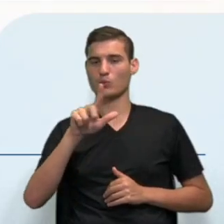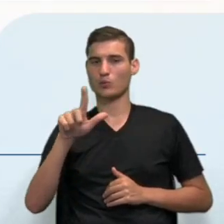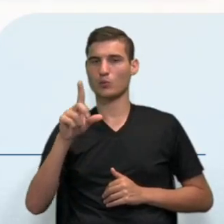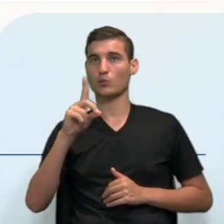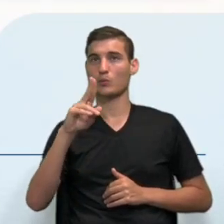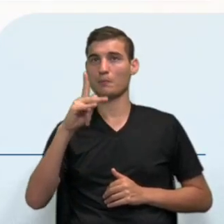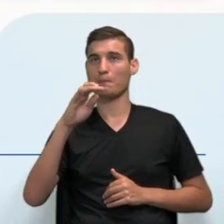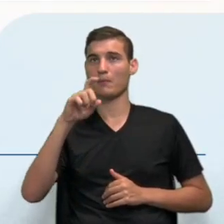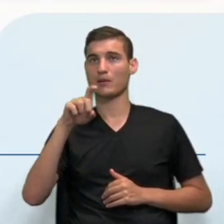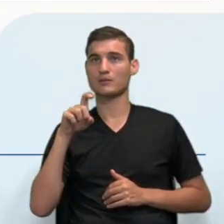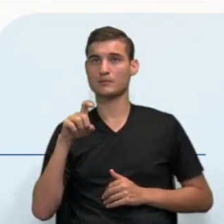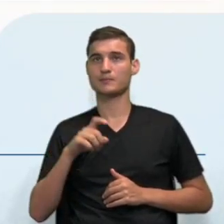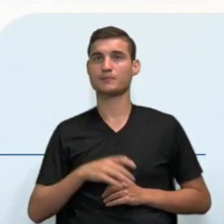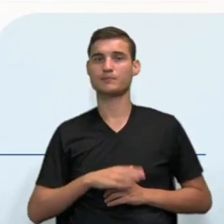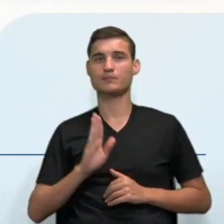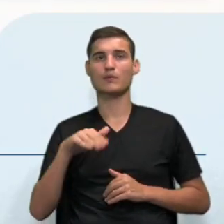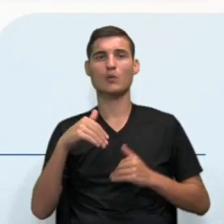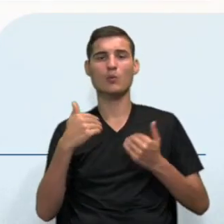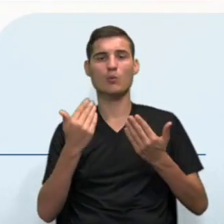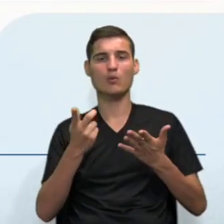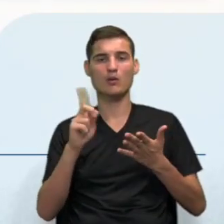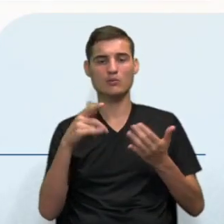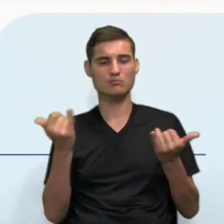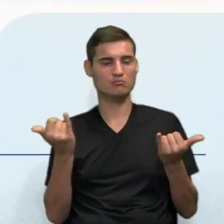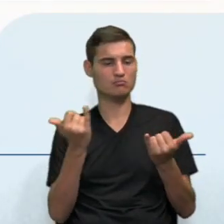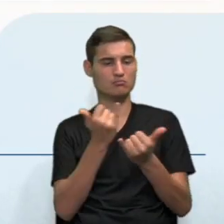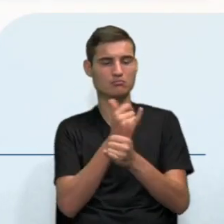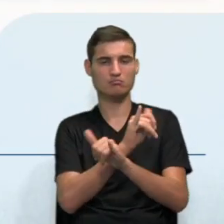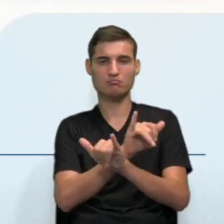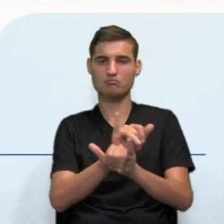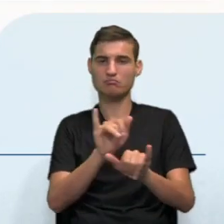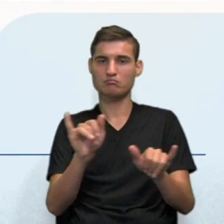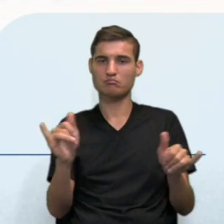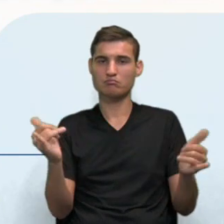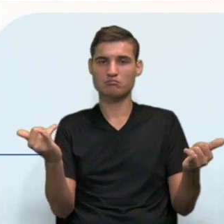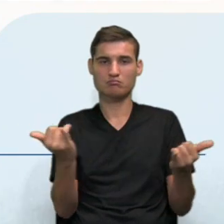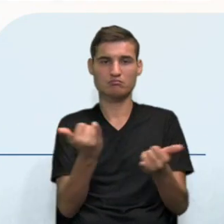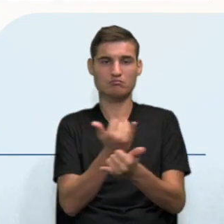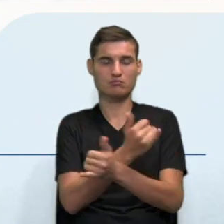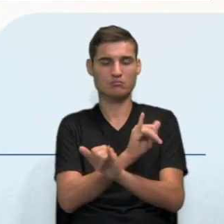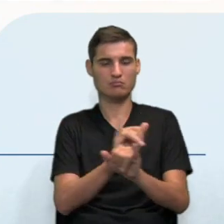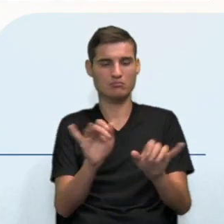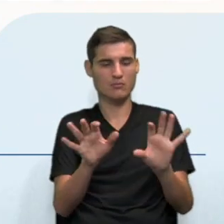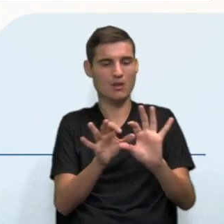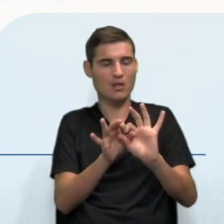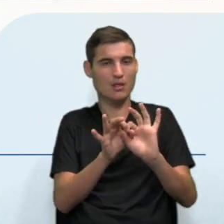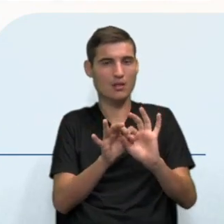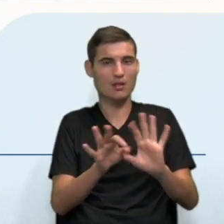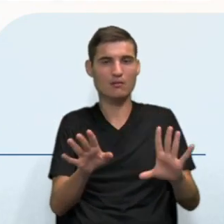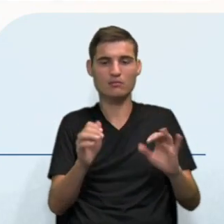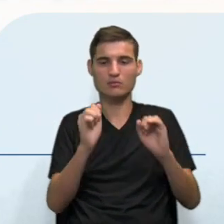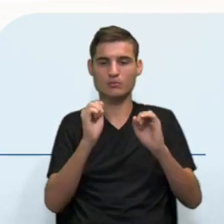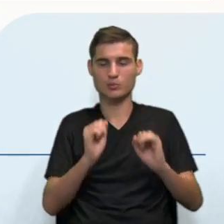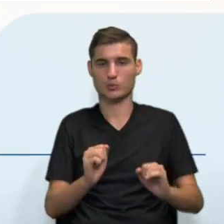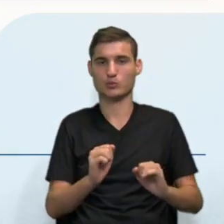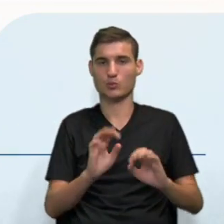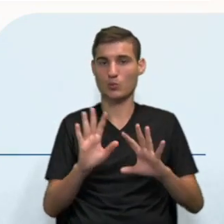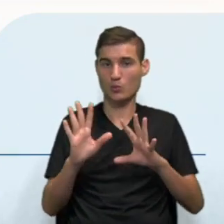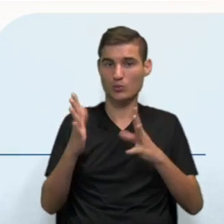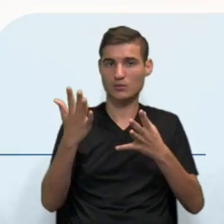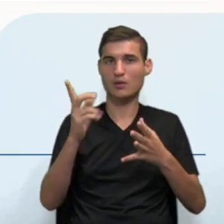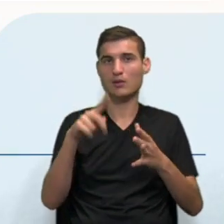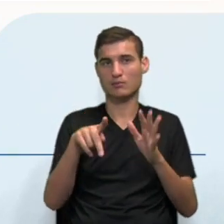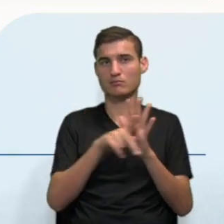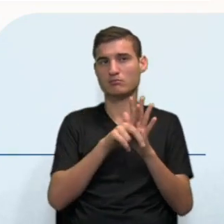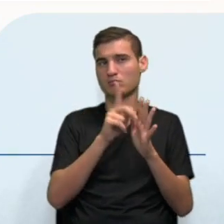onde a transmissão e a recepção, a transmissão de um lado e a transmissão para o outro lado, elas são simultâneas. A estação